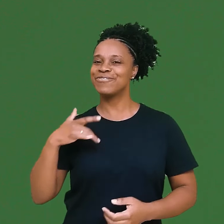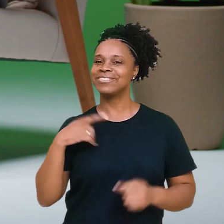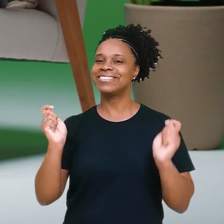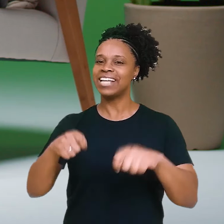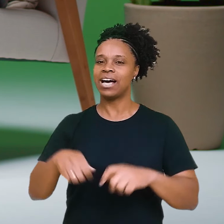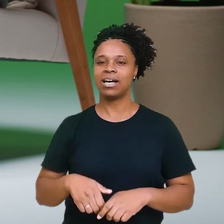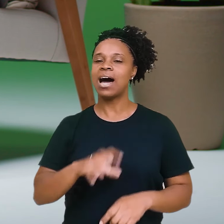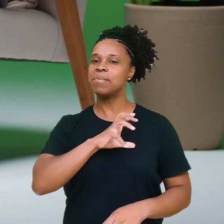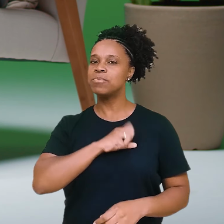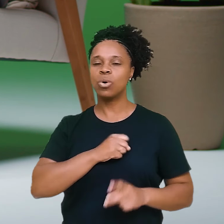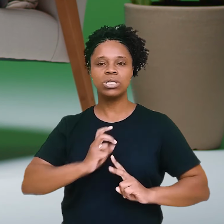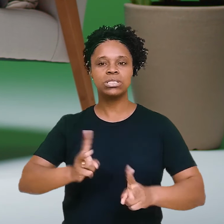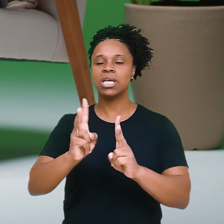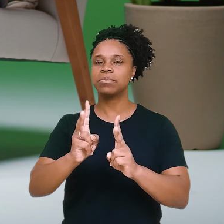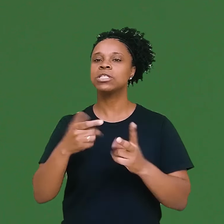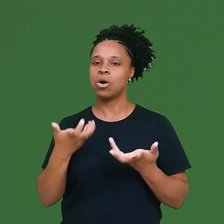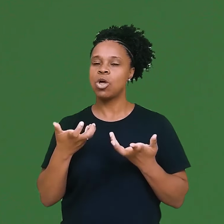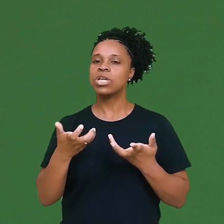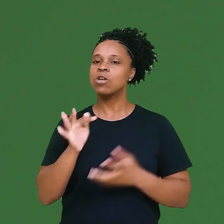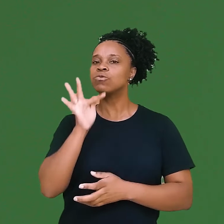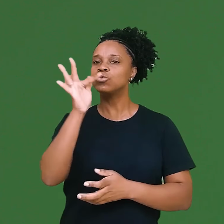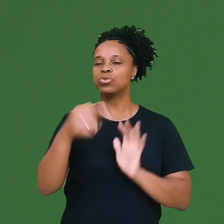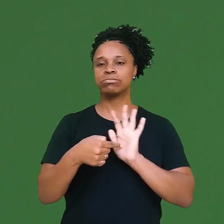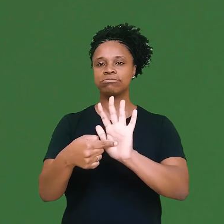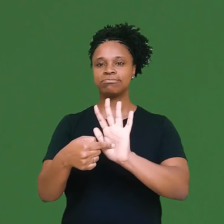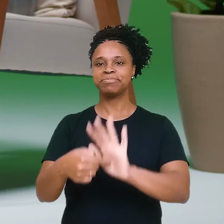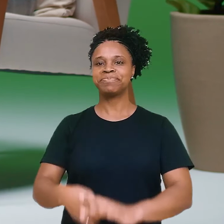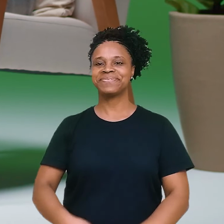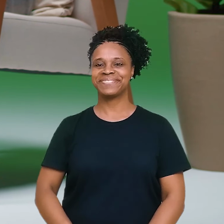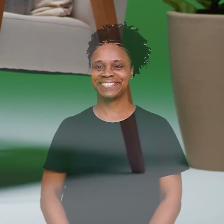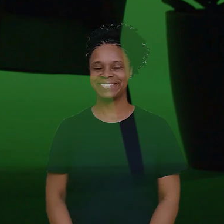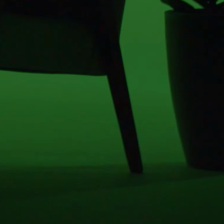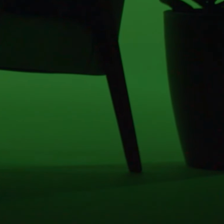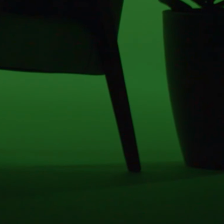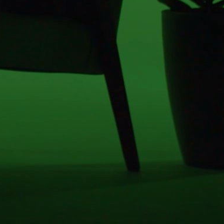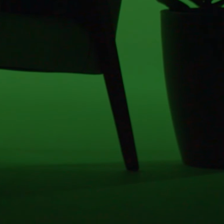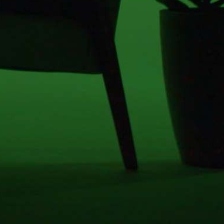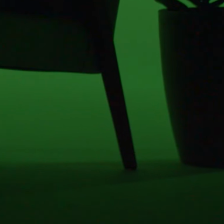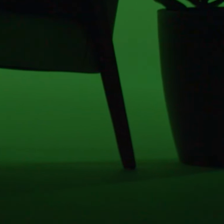sabe? Amor é sempre amor, assim. Então é esse o legado que eu quero deixar.